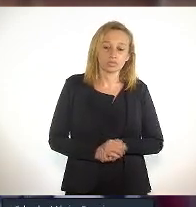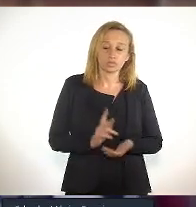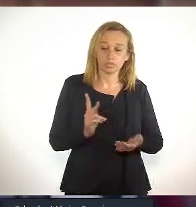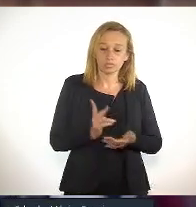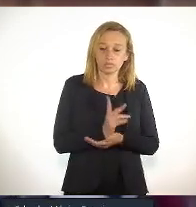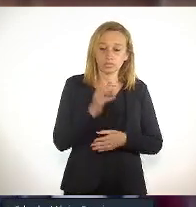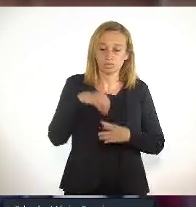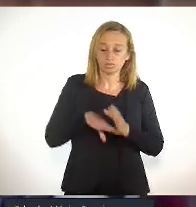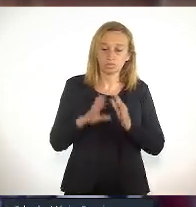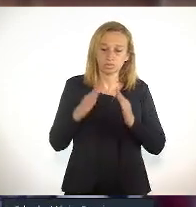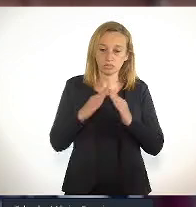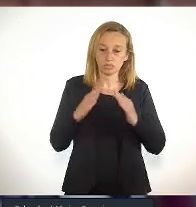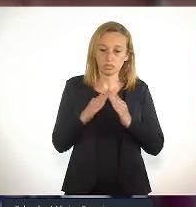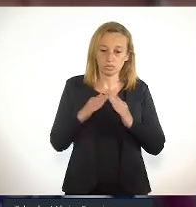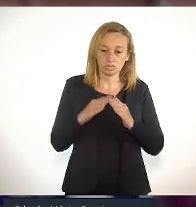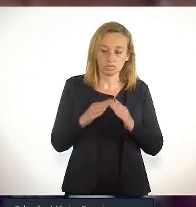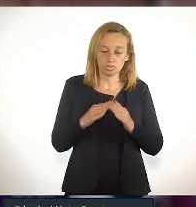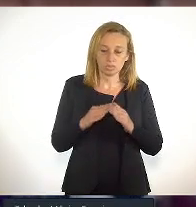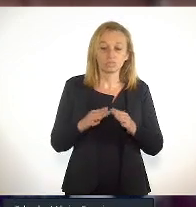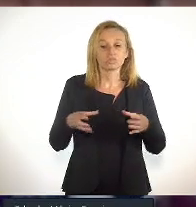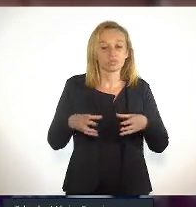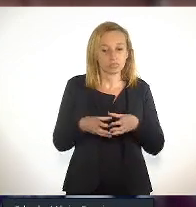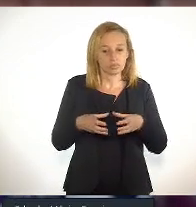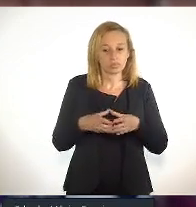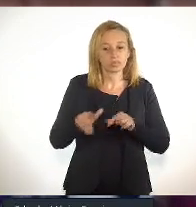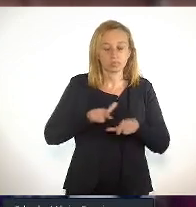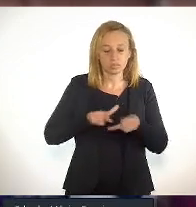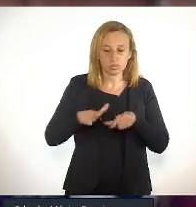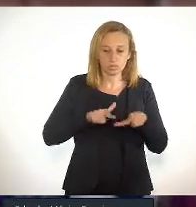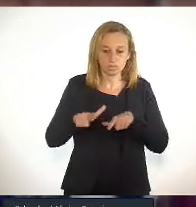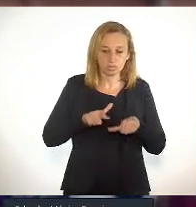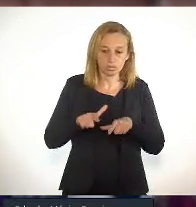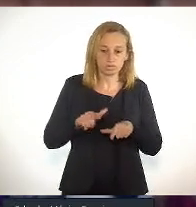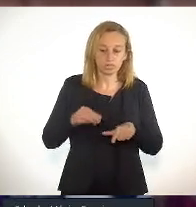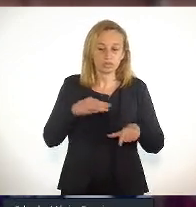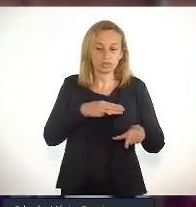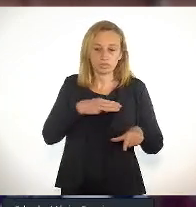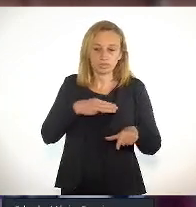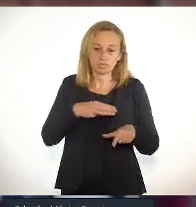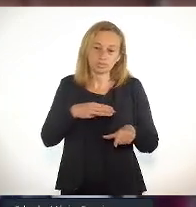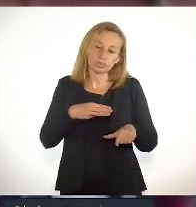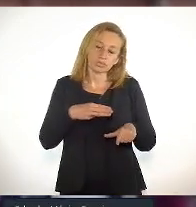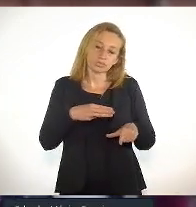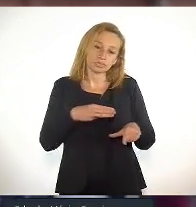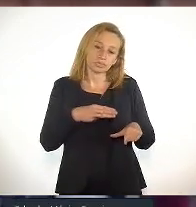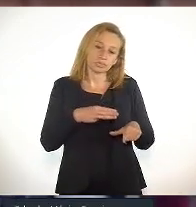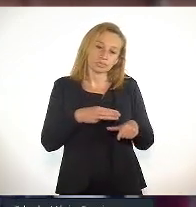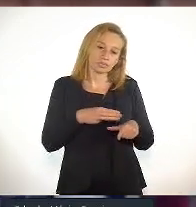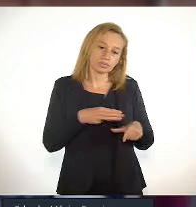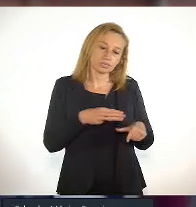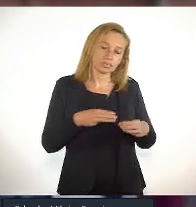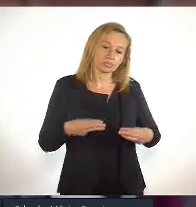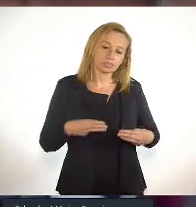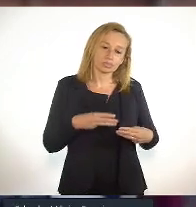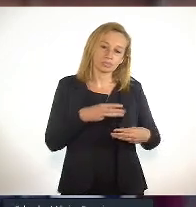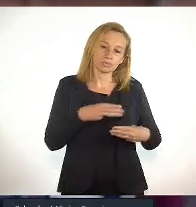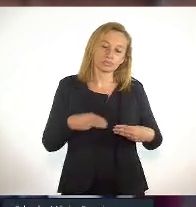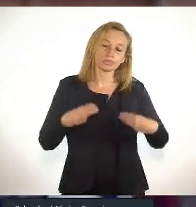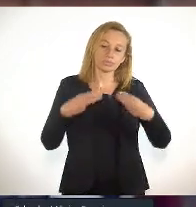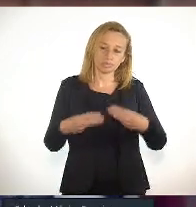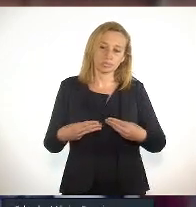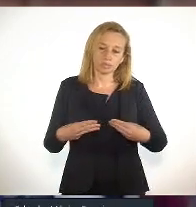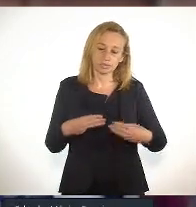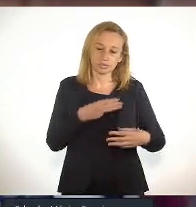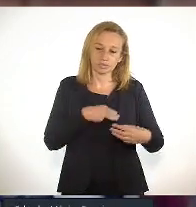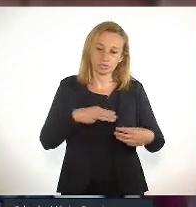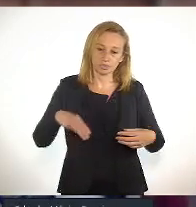vem sendo sinalizado no âmbito da Comissão de Trabalho, tanto pelo Ministério Público do Trabalho, quanto por diversos